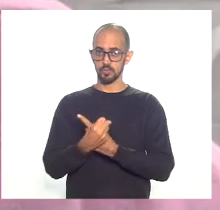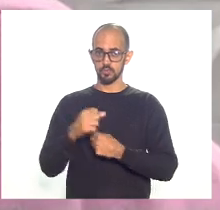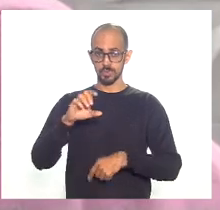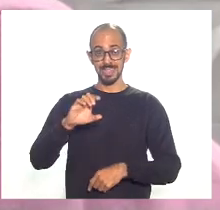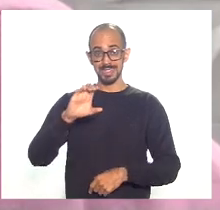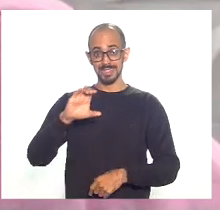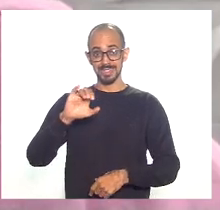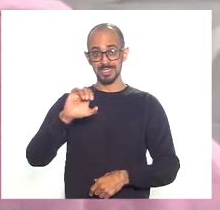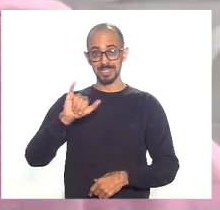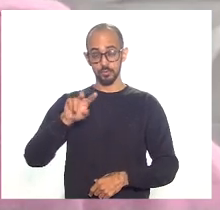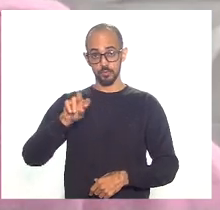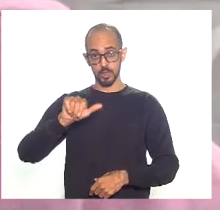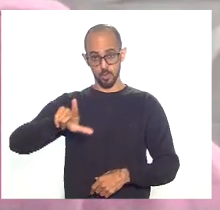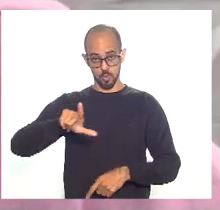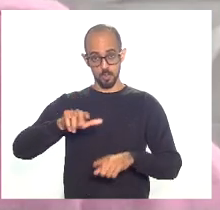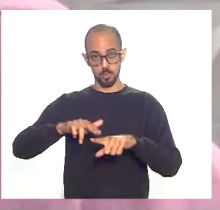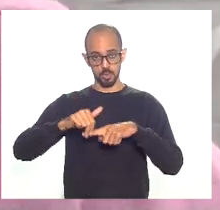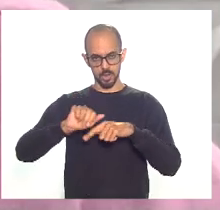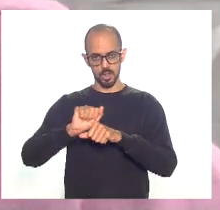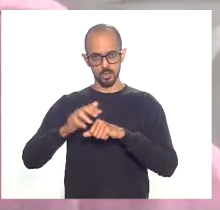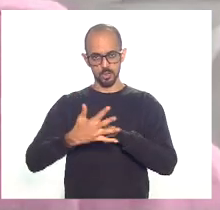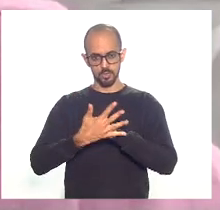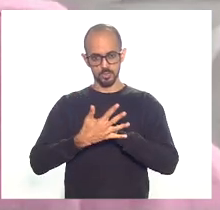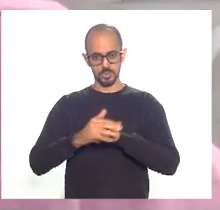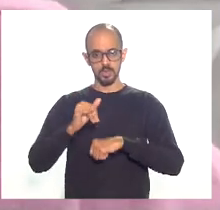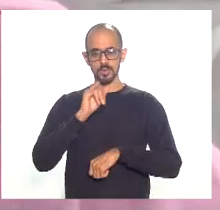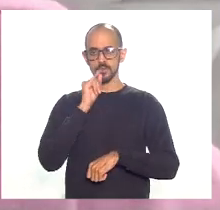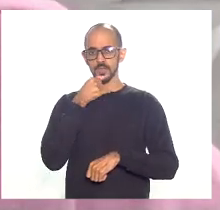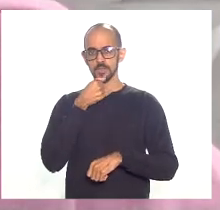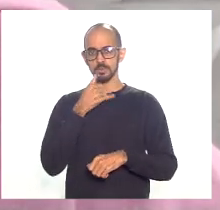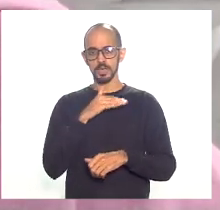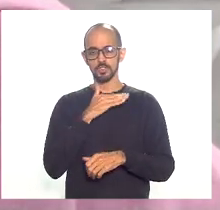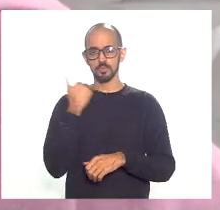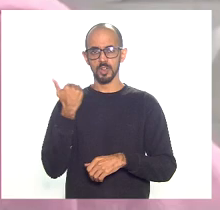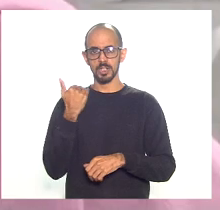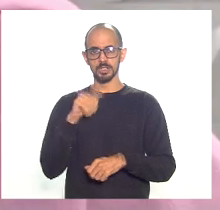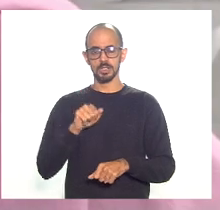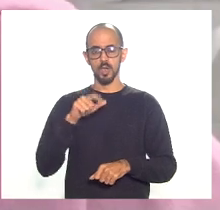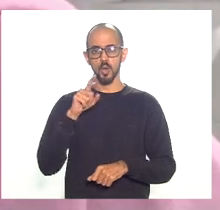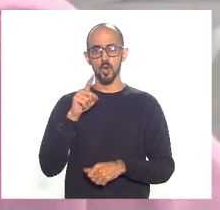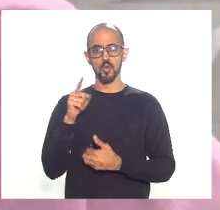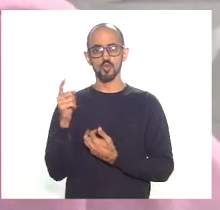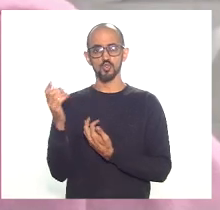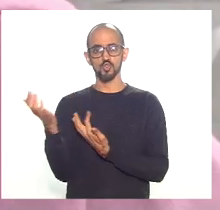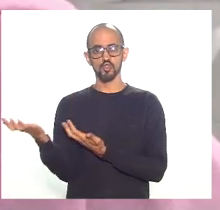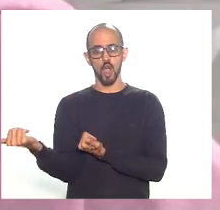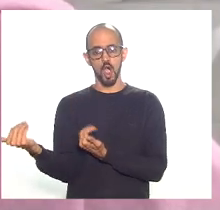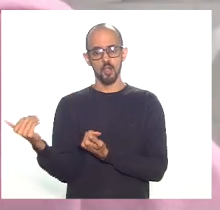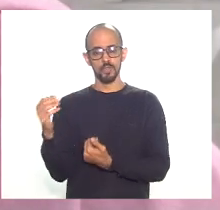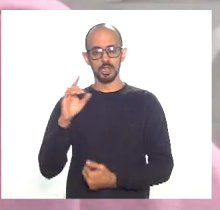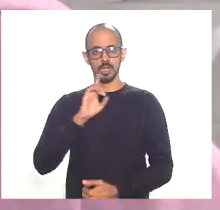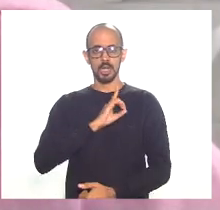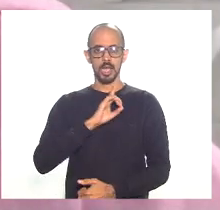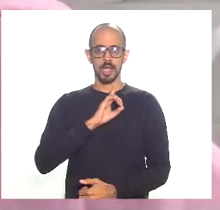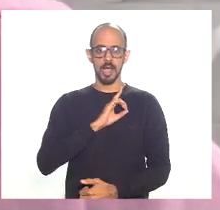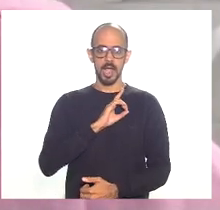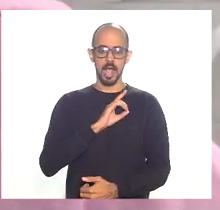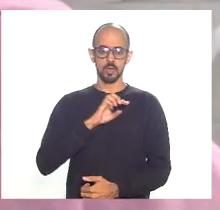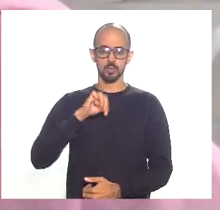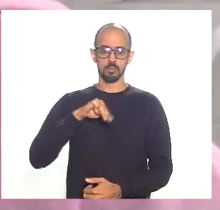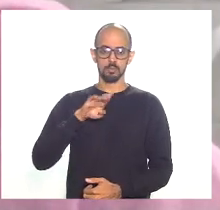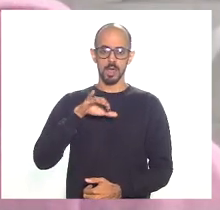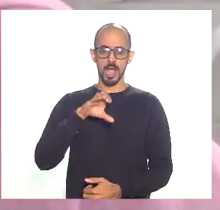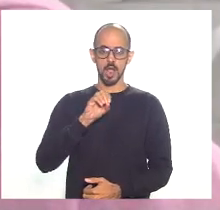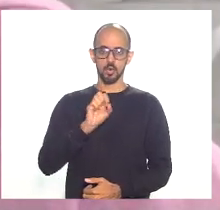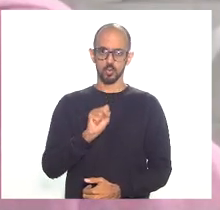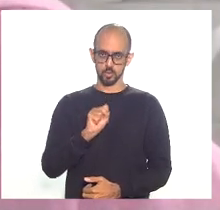E no último final de semana, lamentavelmente, perdemos um jovem brilhante delegado, o delegado Marcos